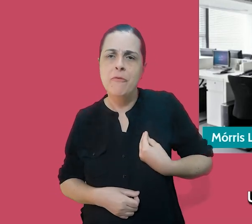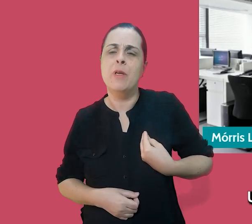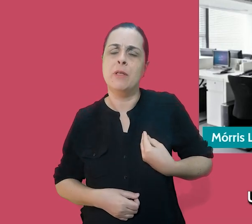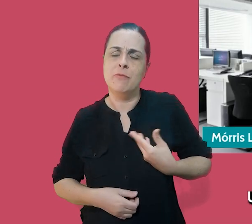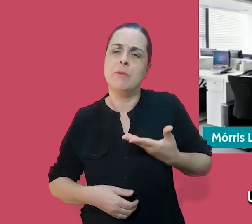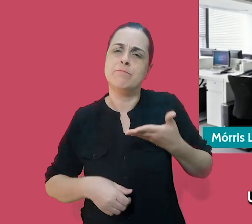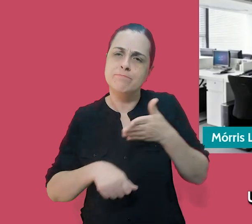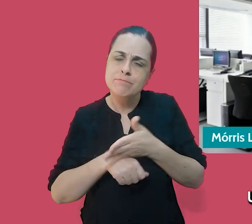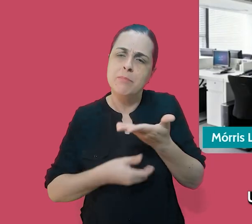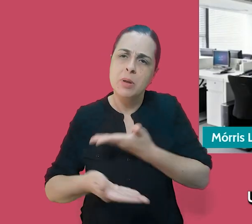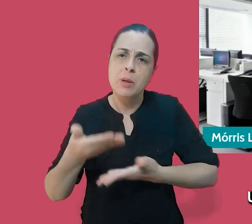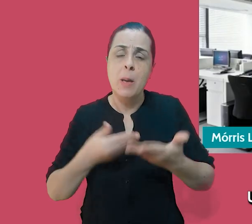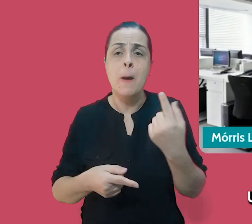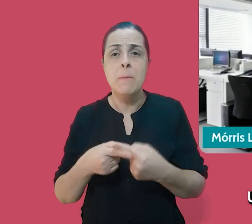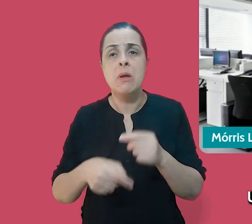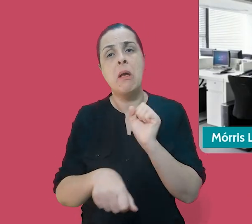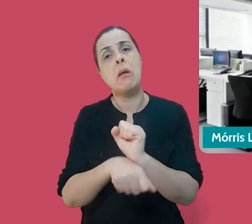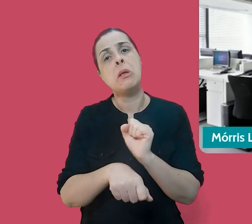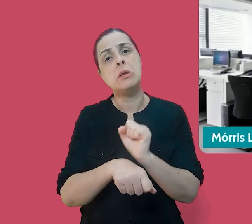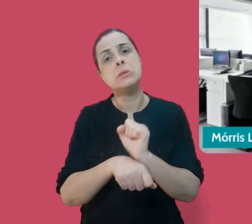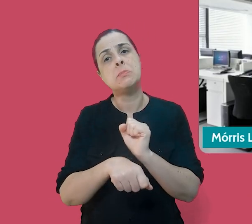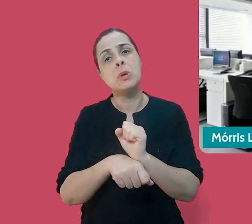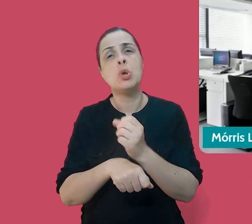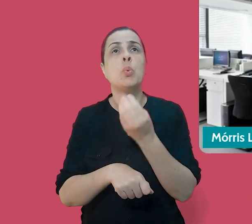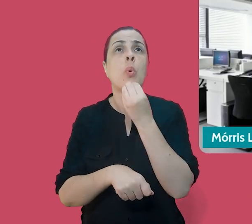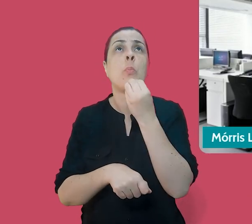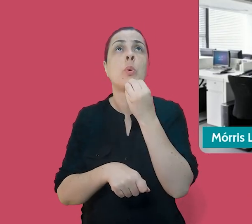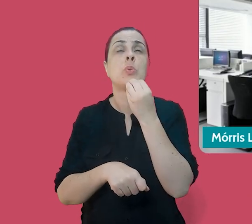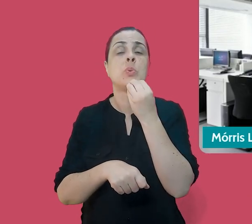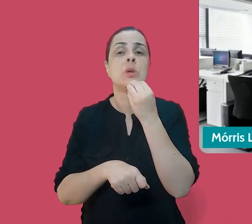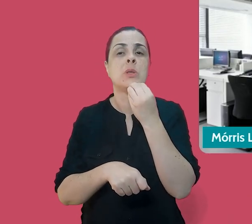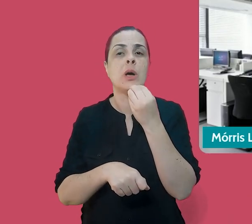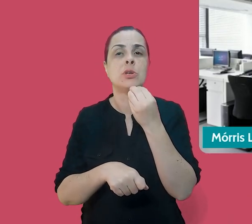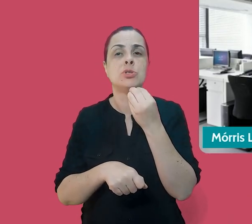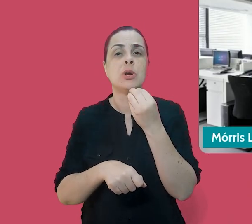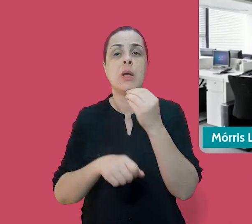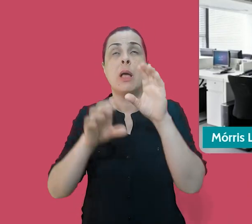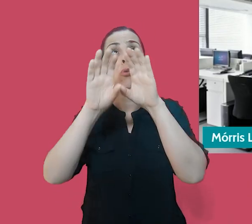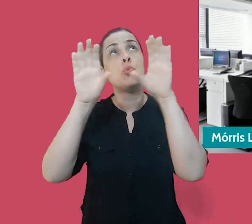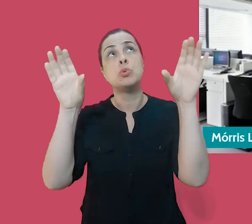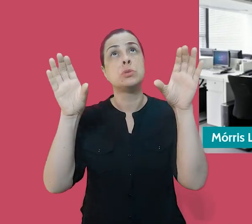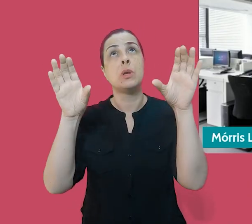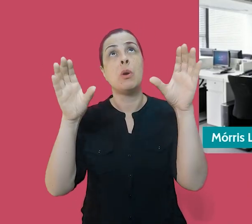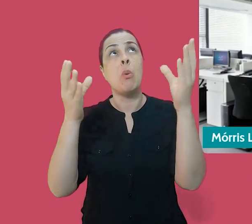pessoa ficar esperando que é uma oportunidade do céu, porque infelizmente não é simples assim, né?